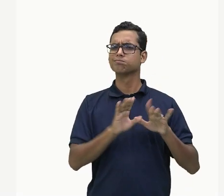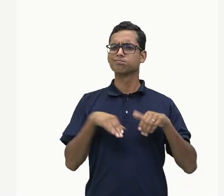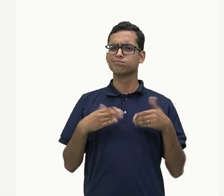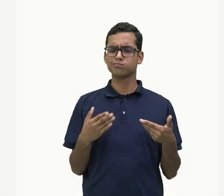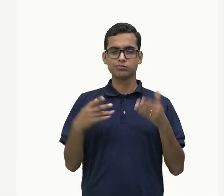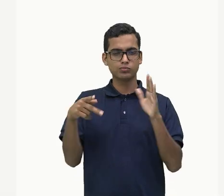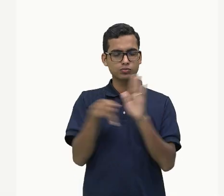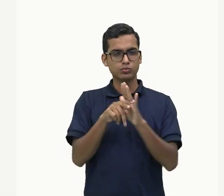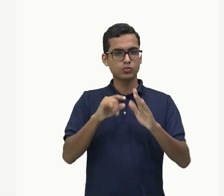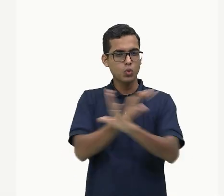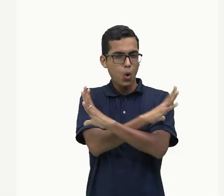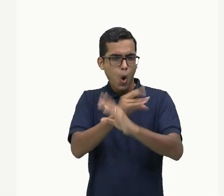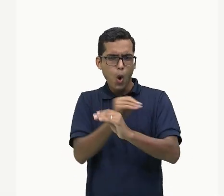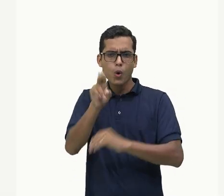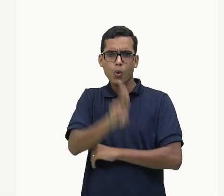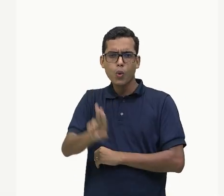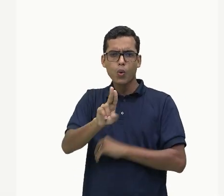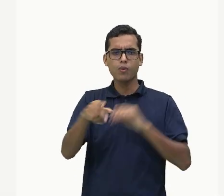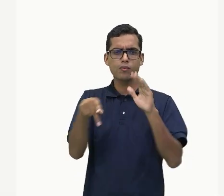devo utilizar?